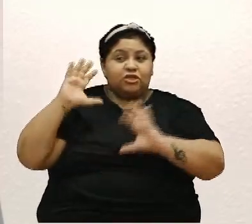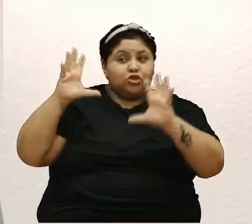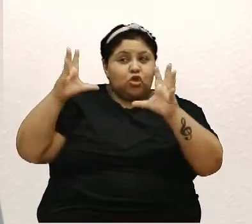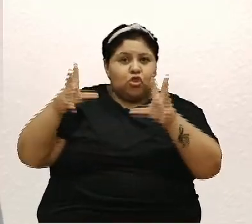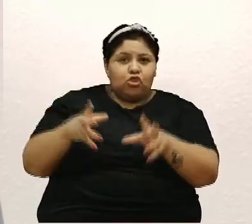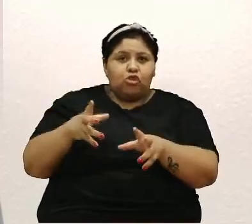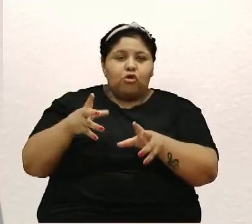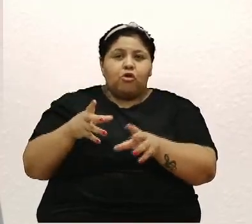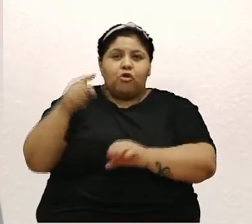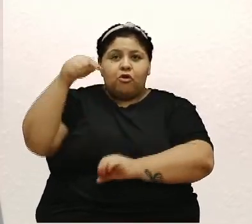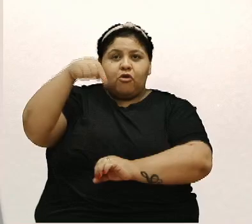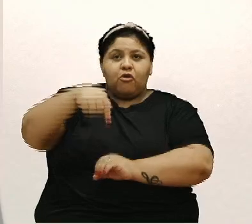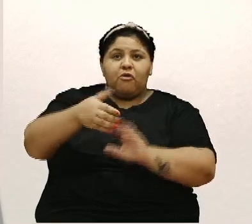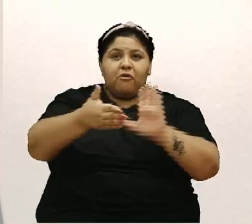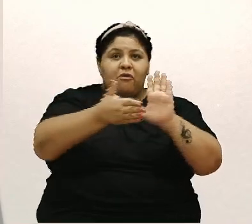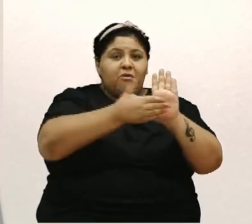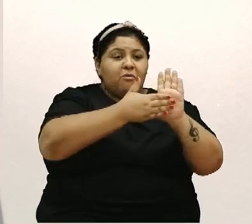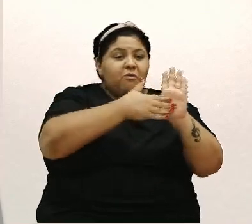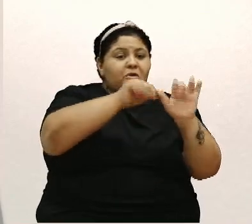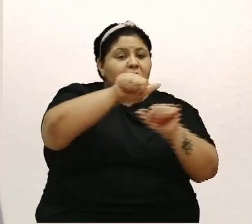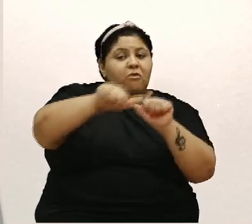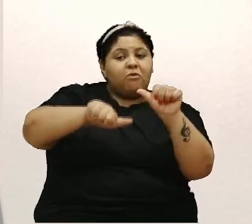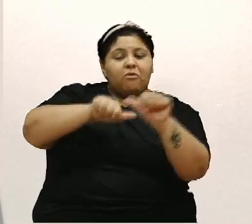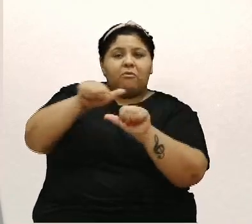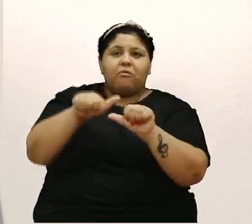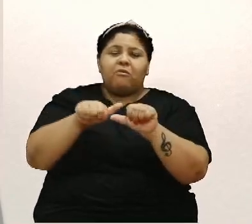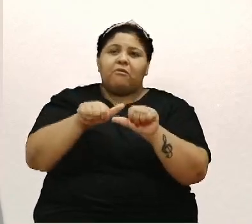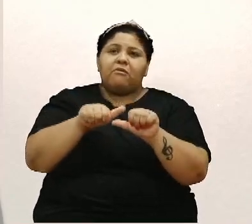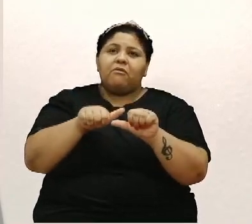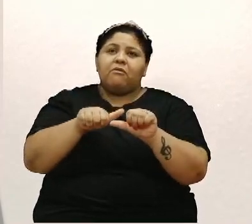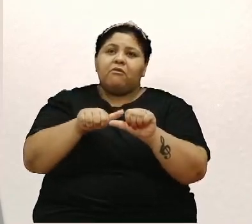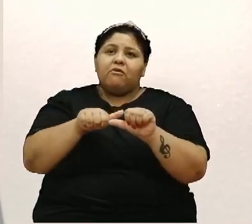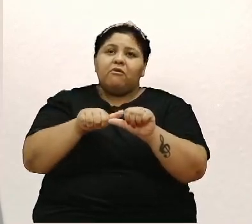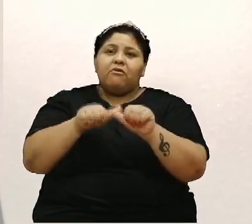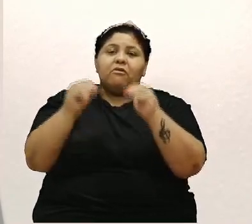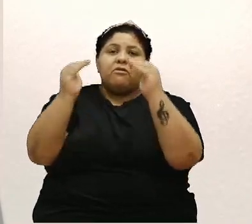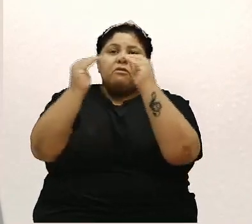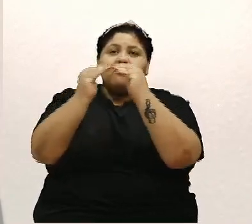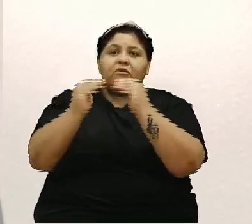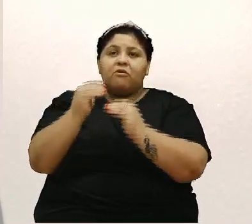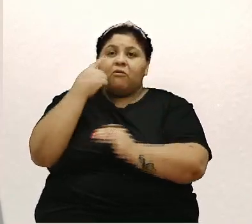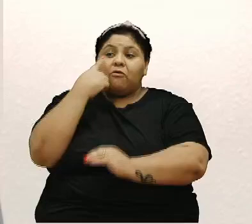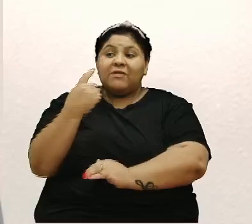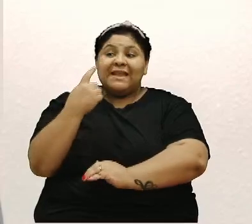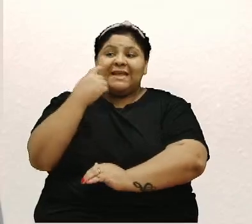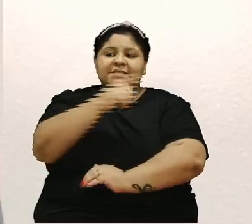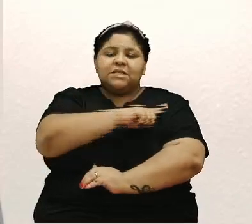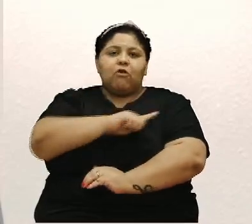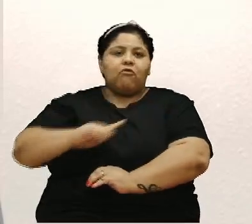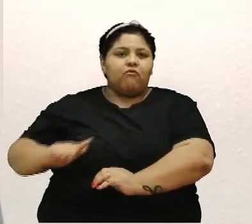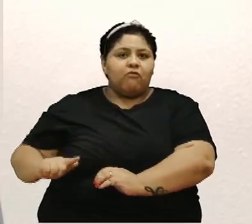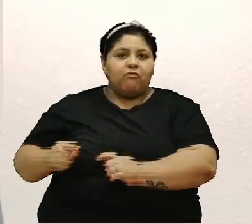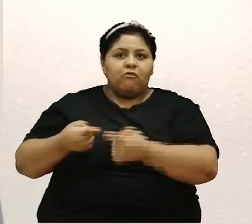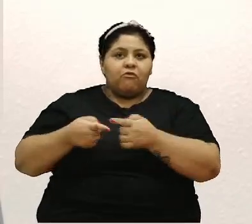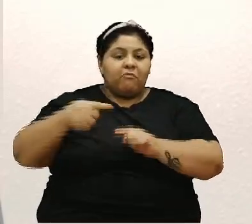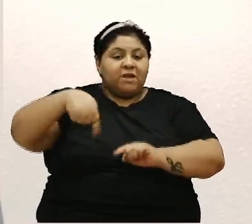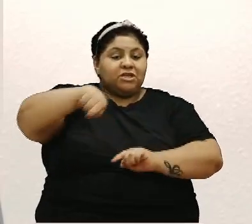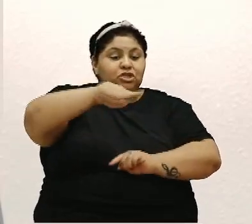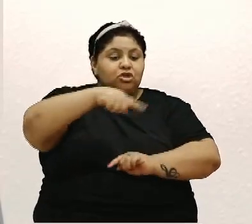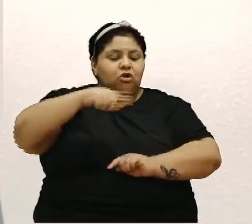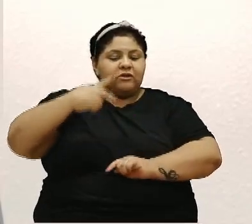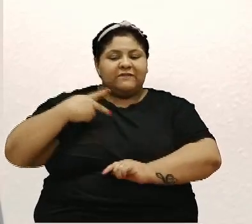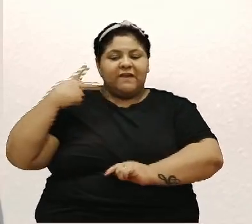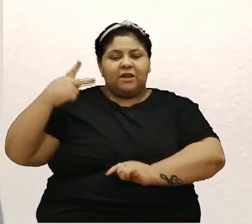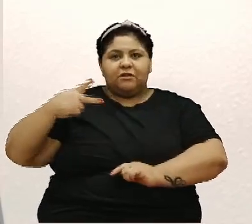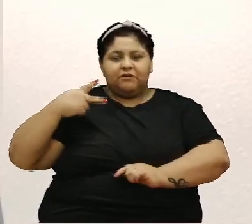quando a gente vem aqui propor reformas que elas vão ao encontro de interesses de governo. Mas nós, como vereadores